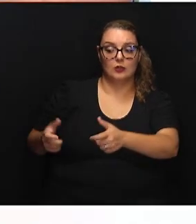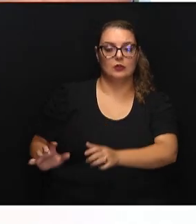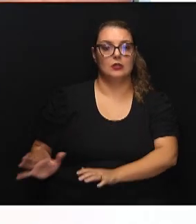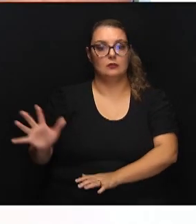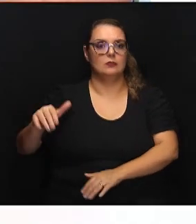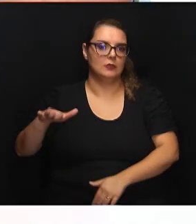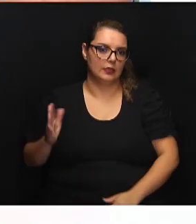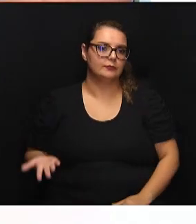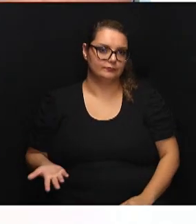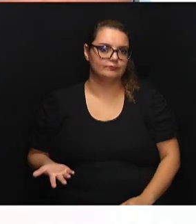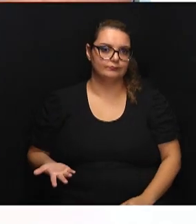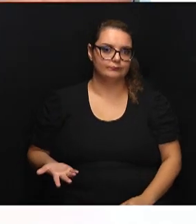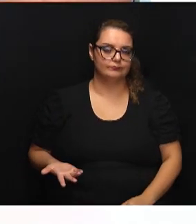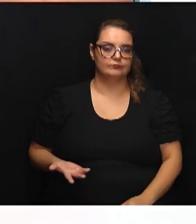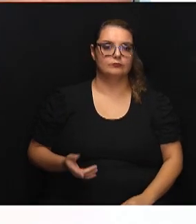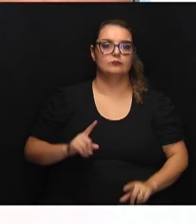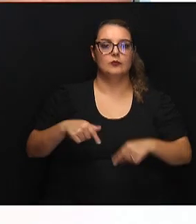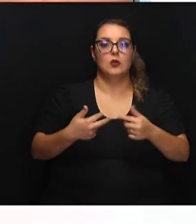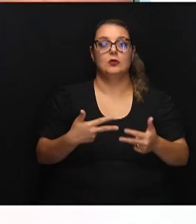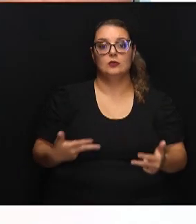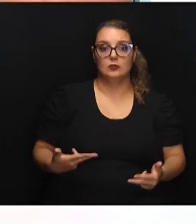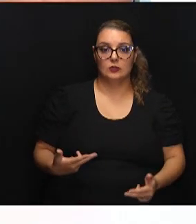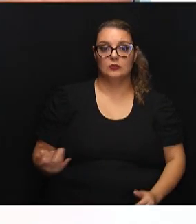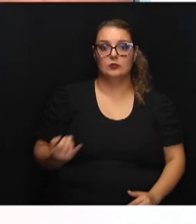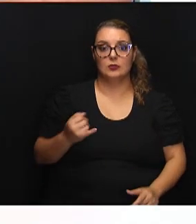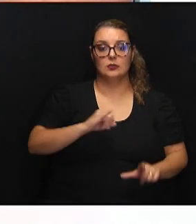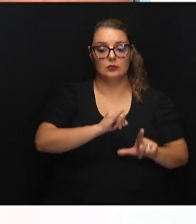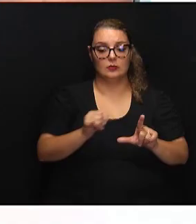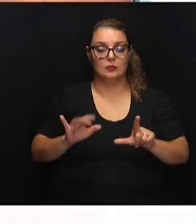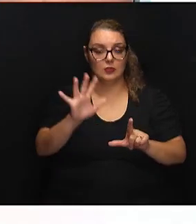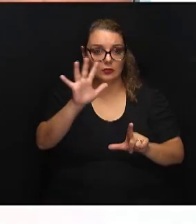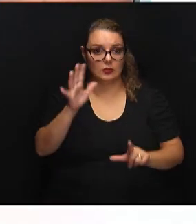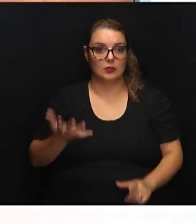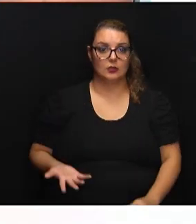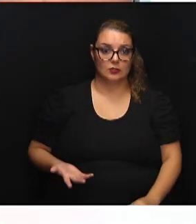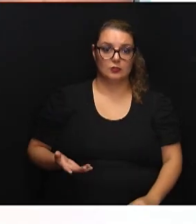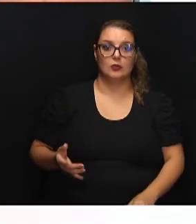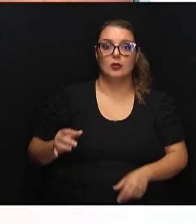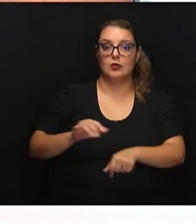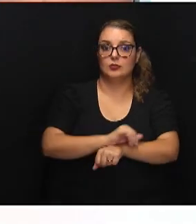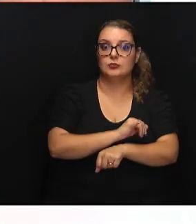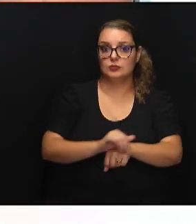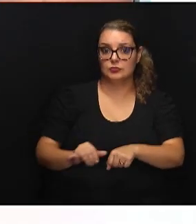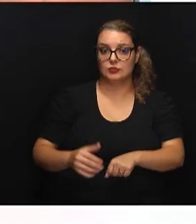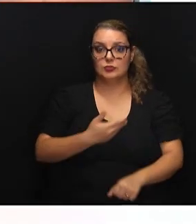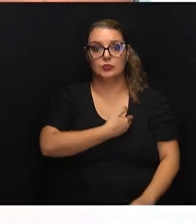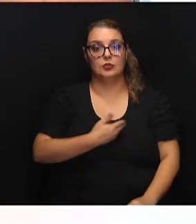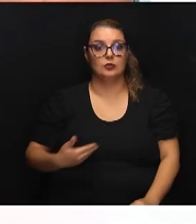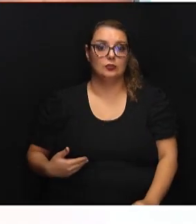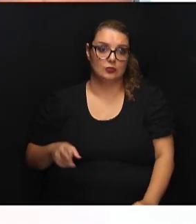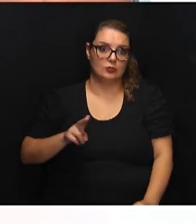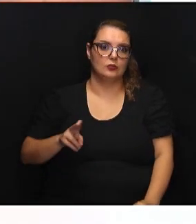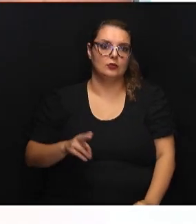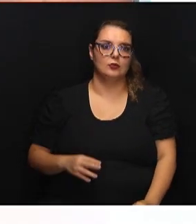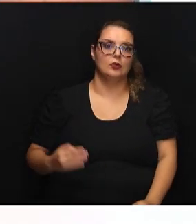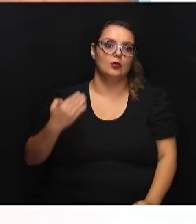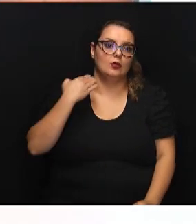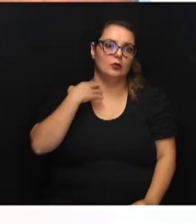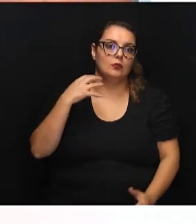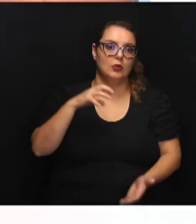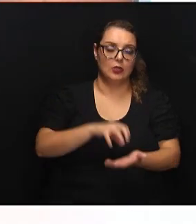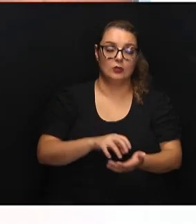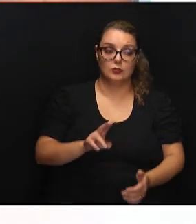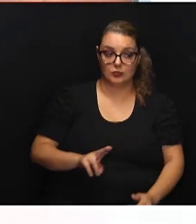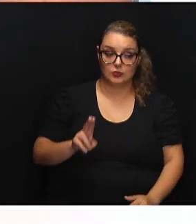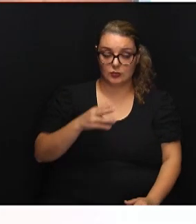coisa importante, quando a inflação sobe no Brasil, o mecanismo que o governo utiliza, melhor, o Banco Central utiliza para